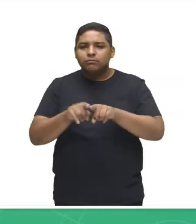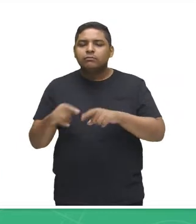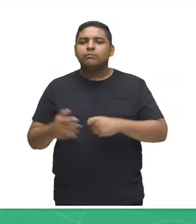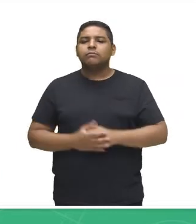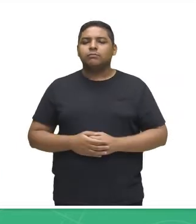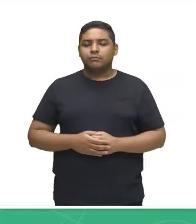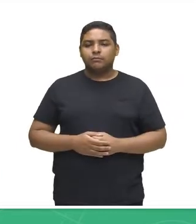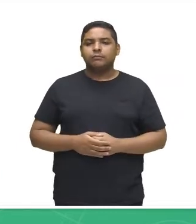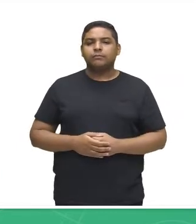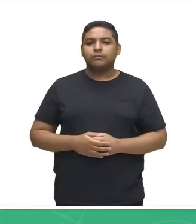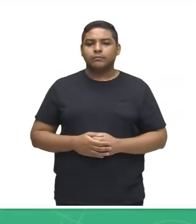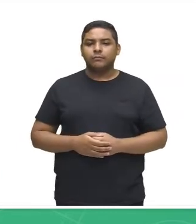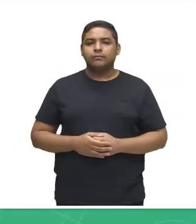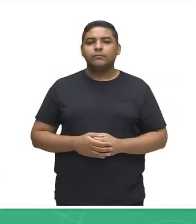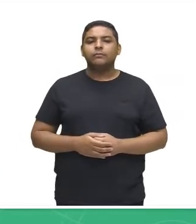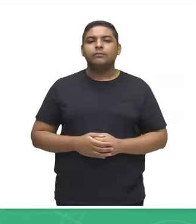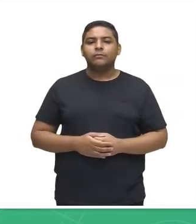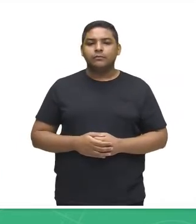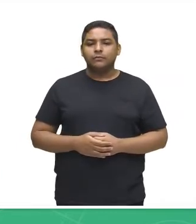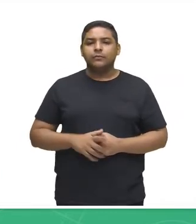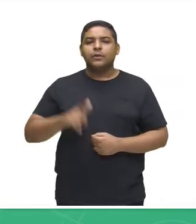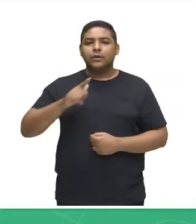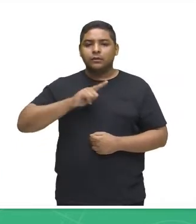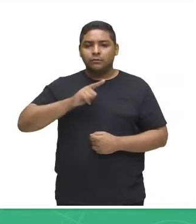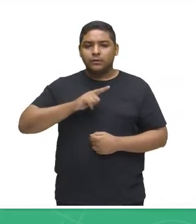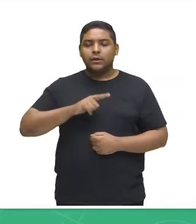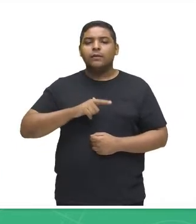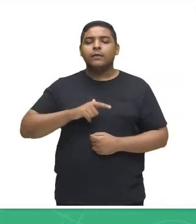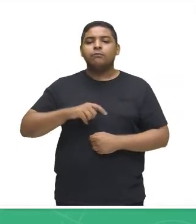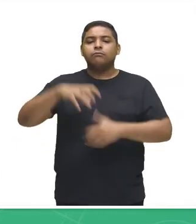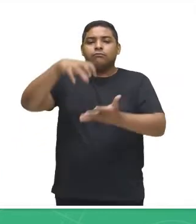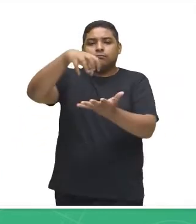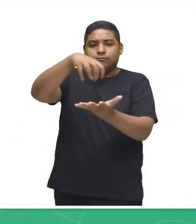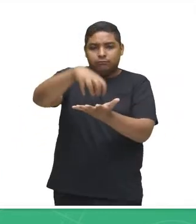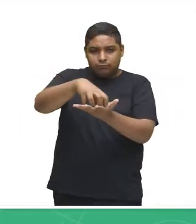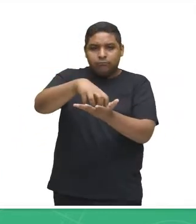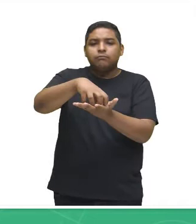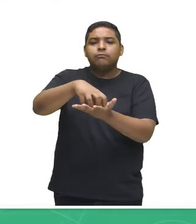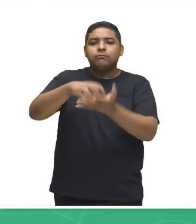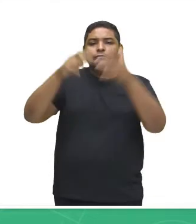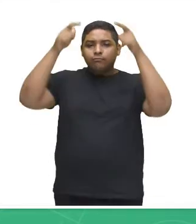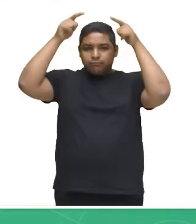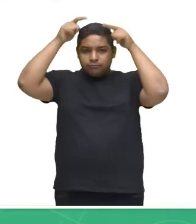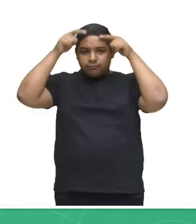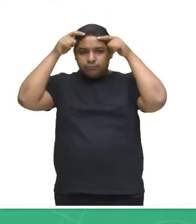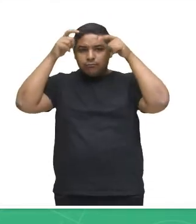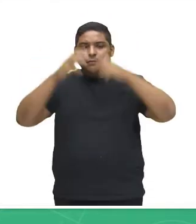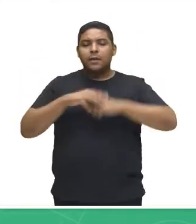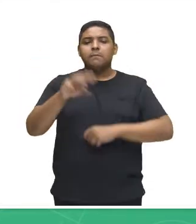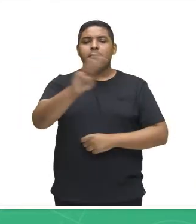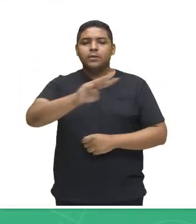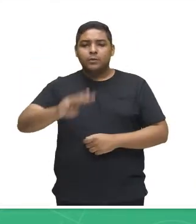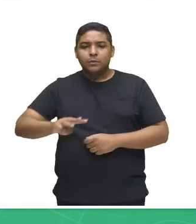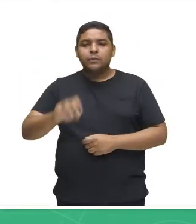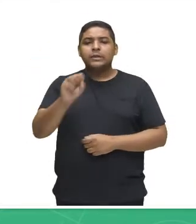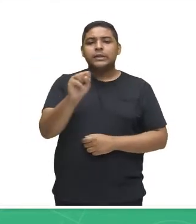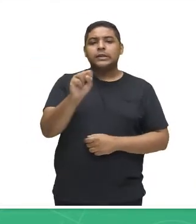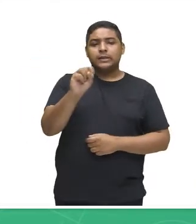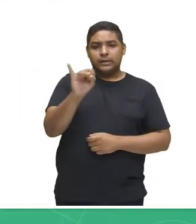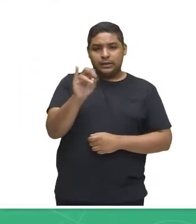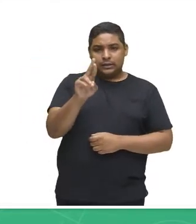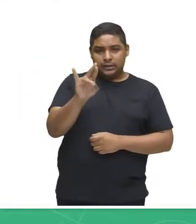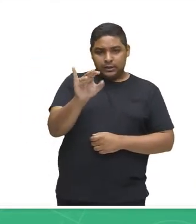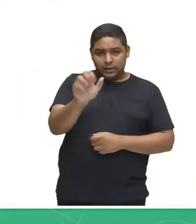grande império, que foi justamente na região de hoje a Mesopotâmia. Aliás, a Síria, a Fenícia, a Palestina e o